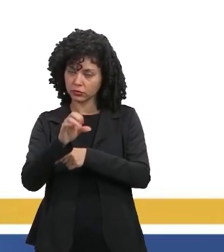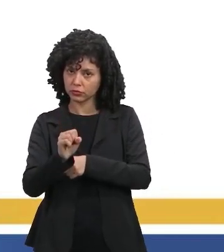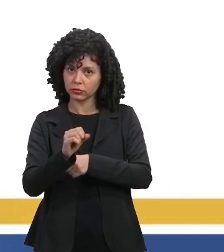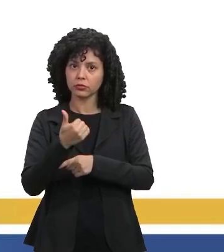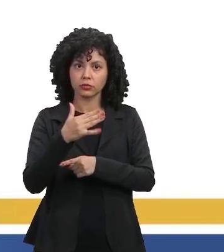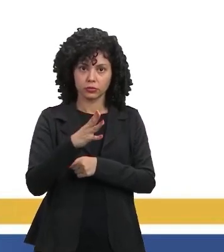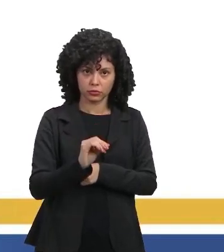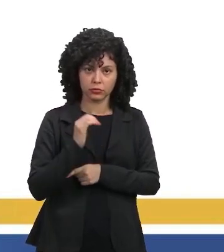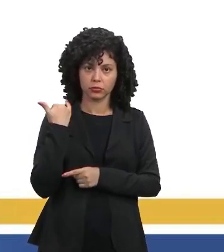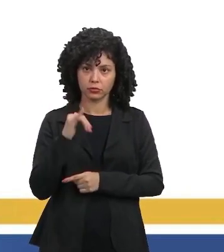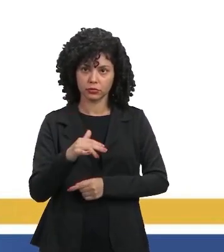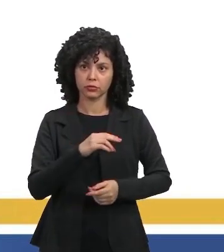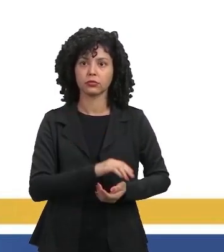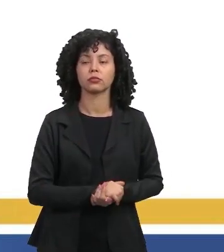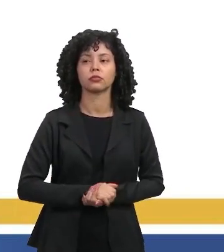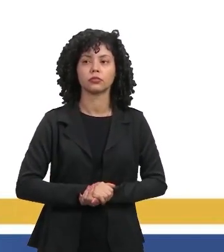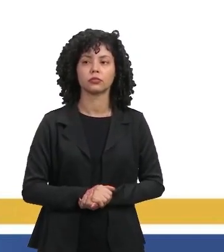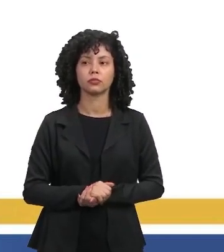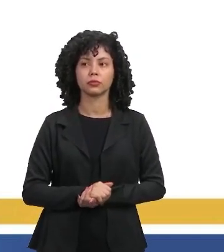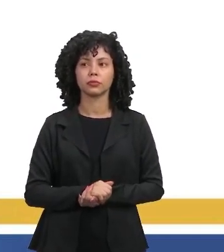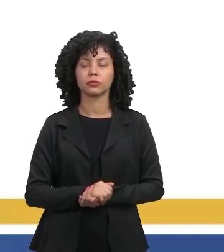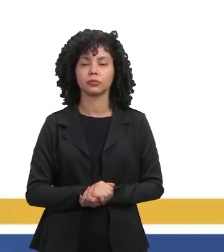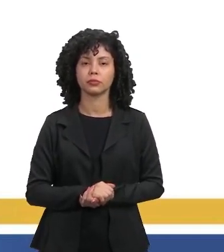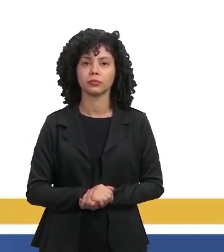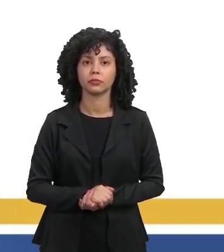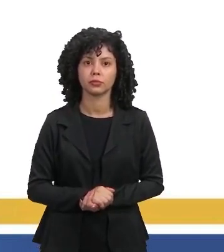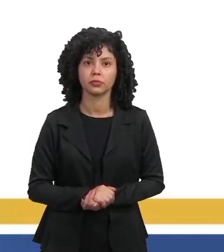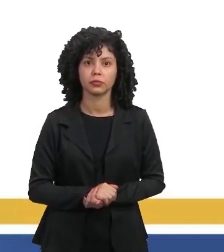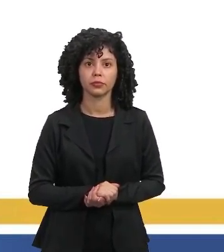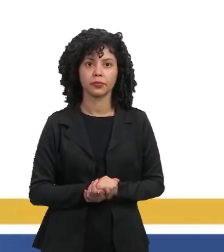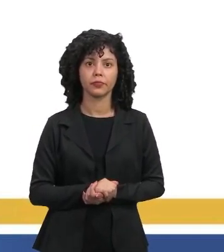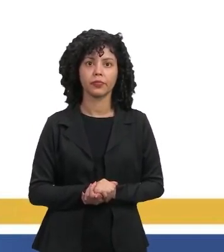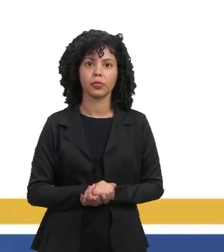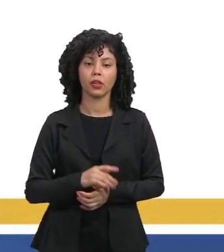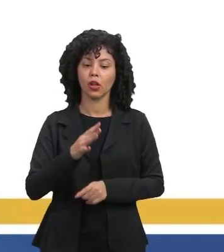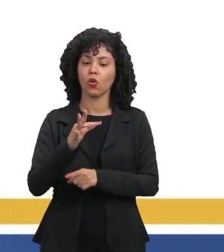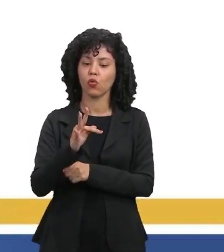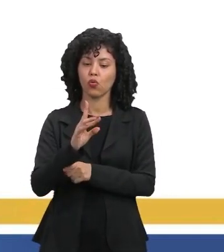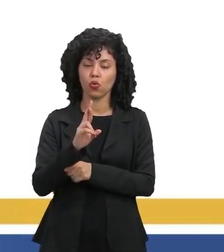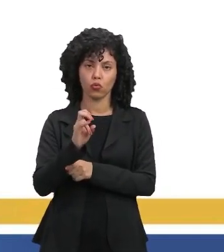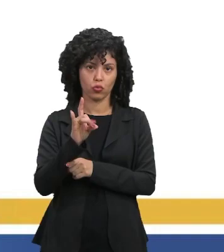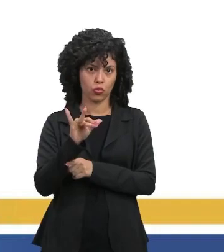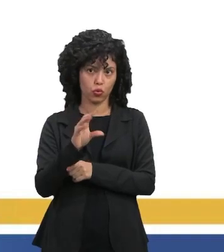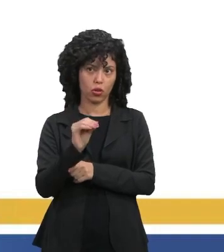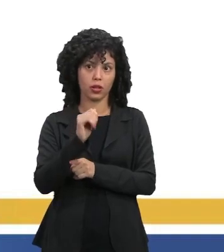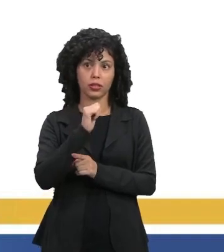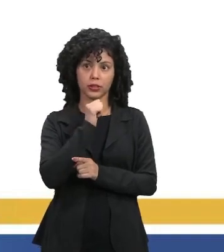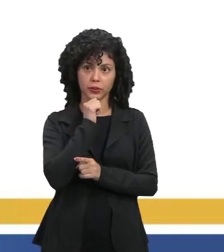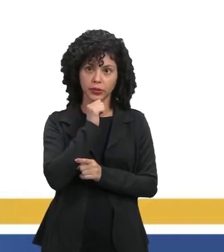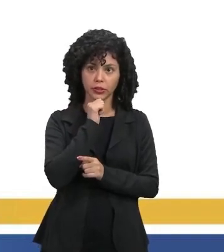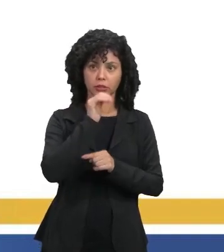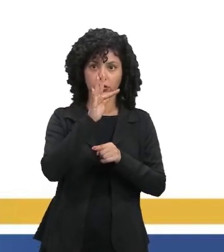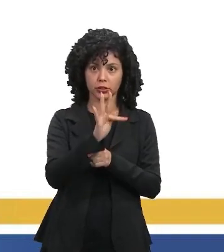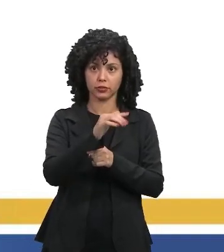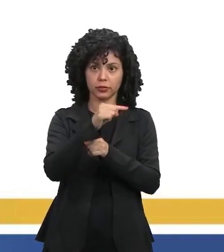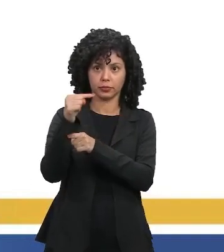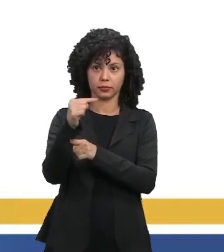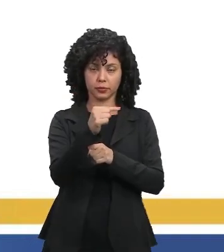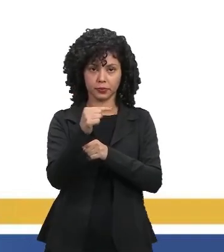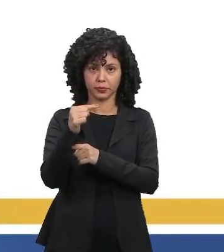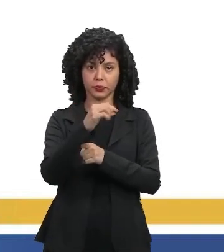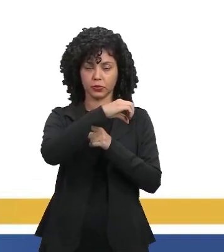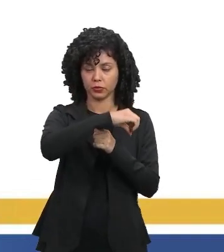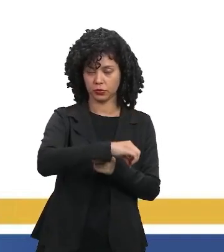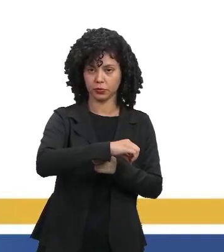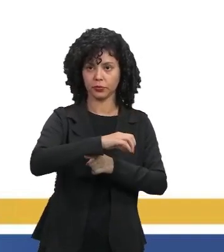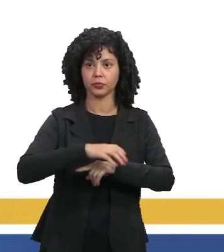10 elétrons, se estão nêutrons. O flúor, aqui ele está como íon, ou seja, ele tem uma carga